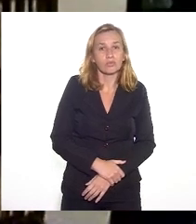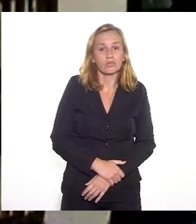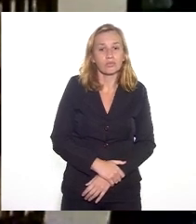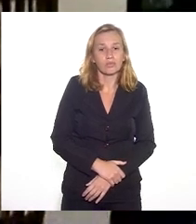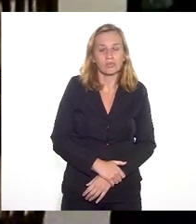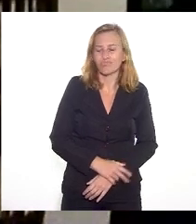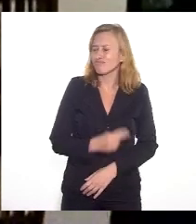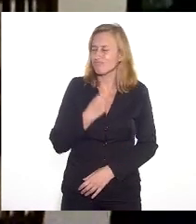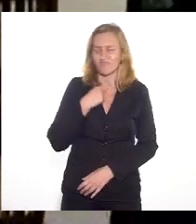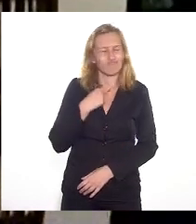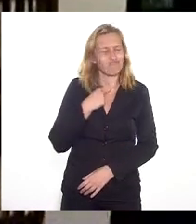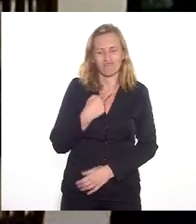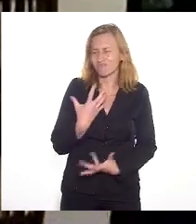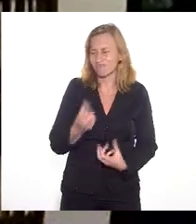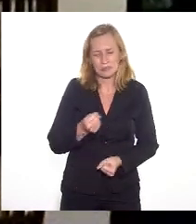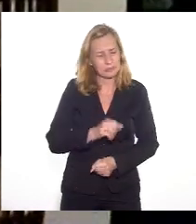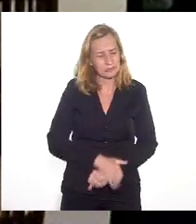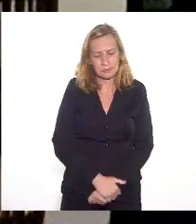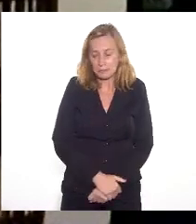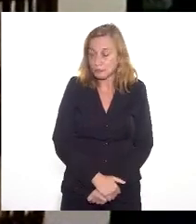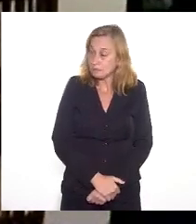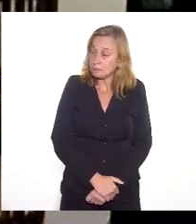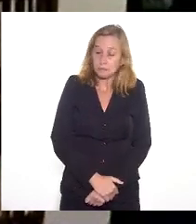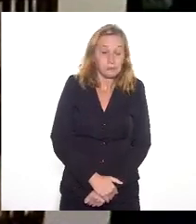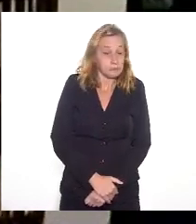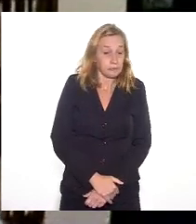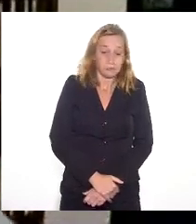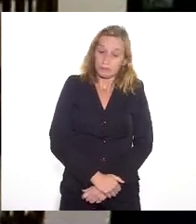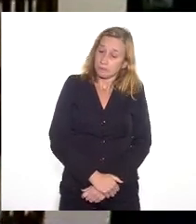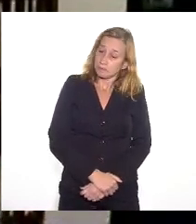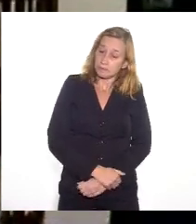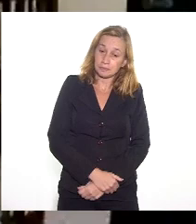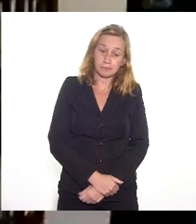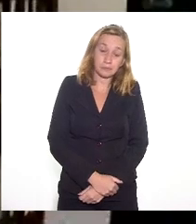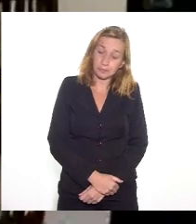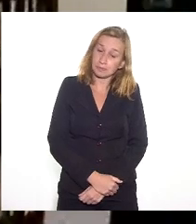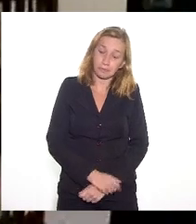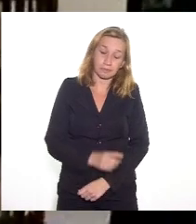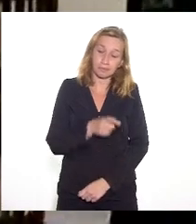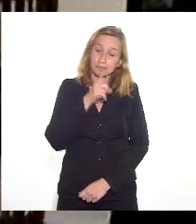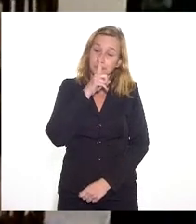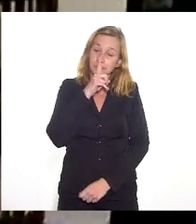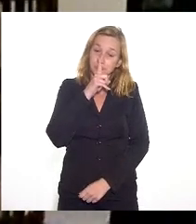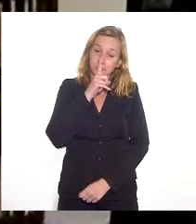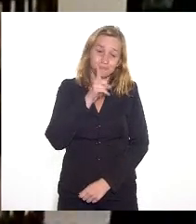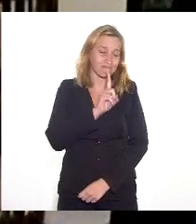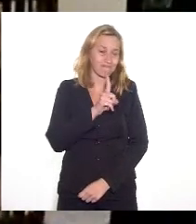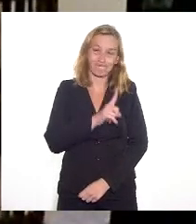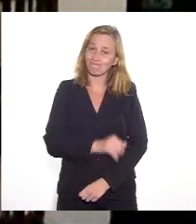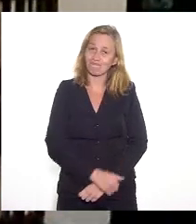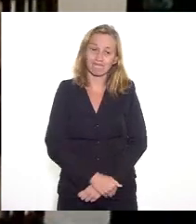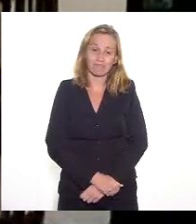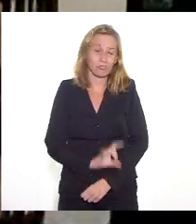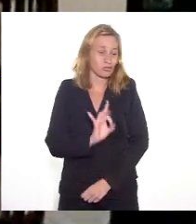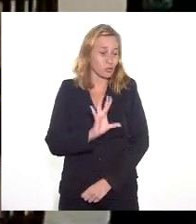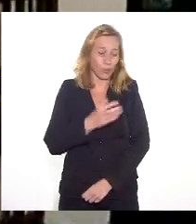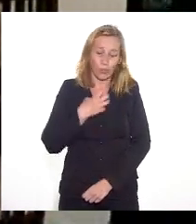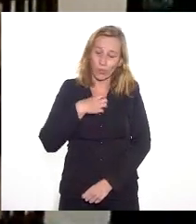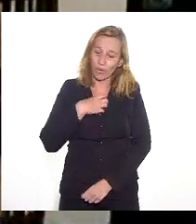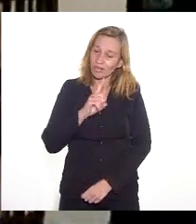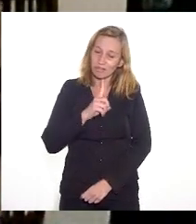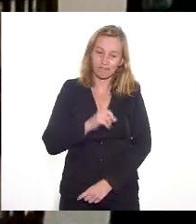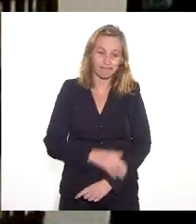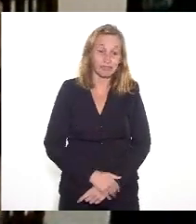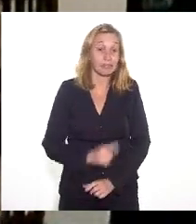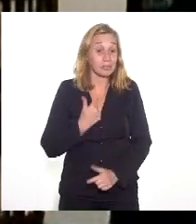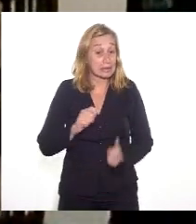Não podemos ficar quieto, nem calado, e nem ficar só na indignação. Tem que